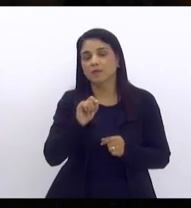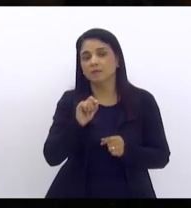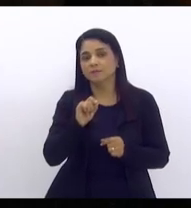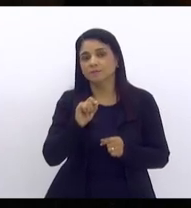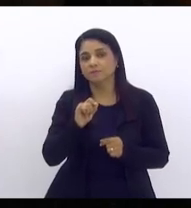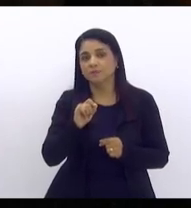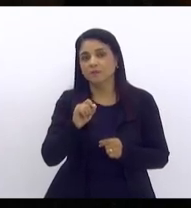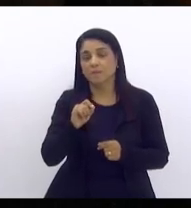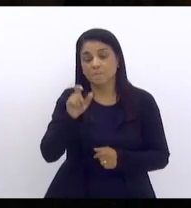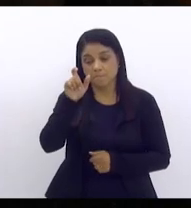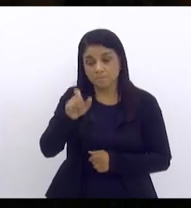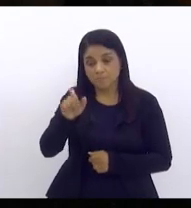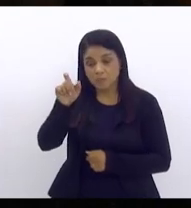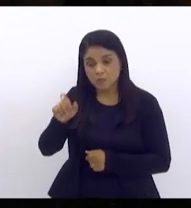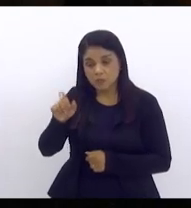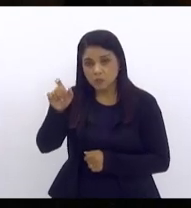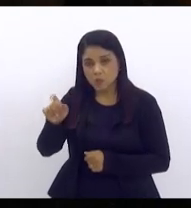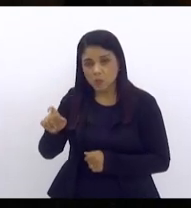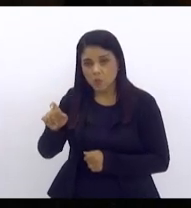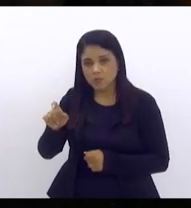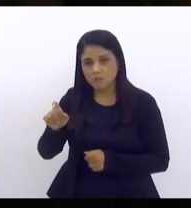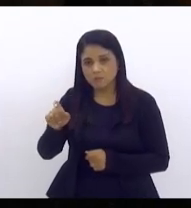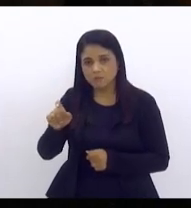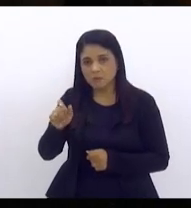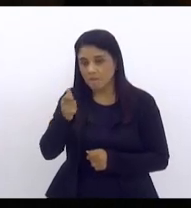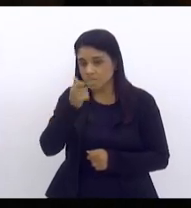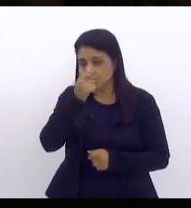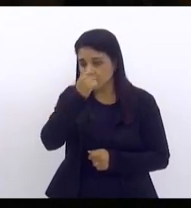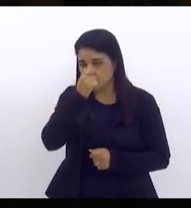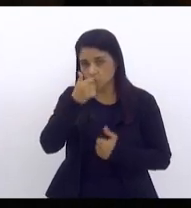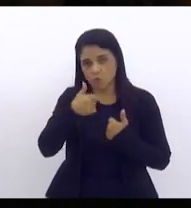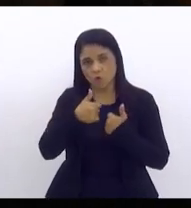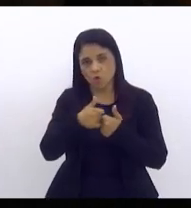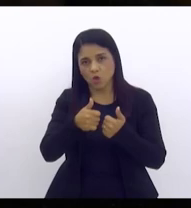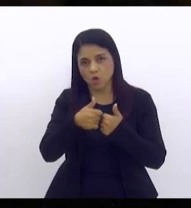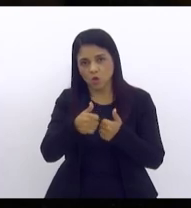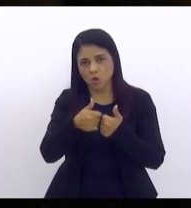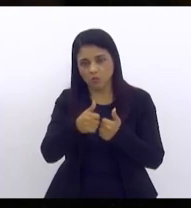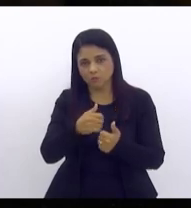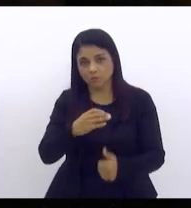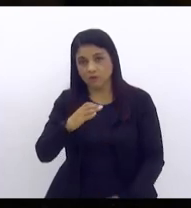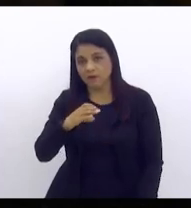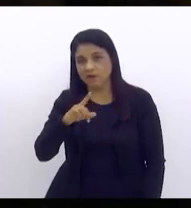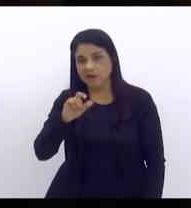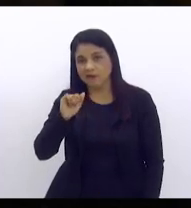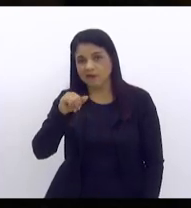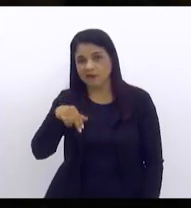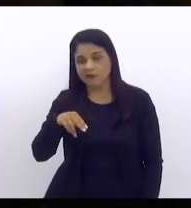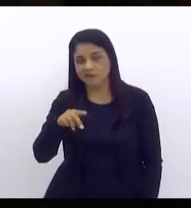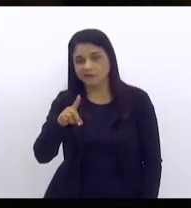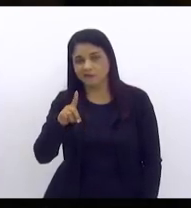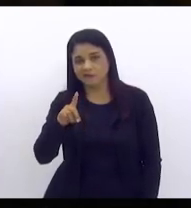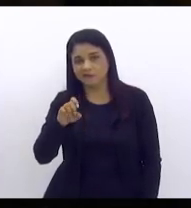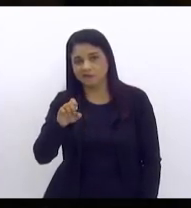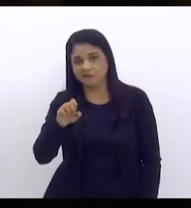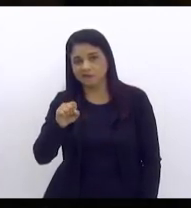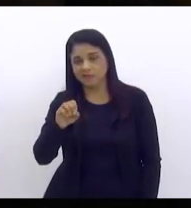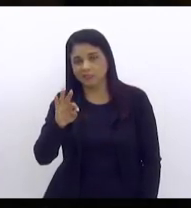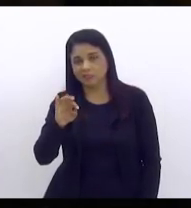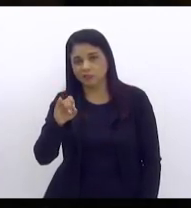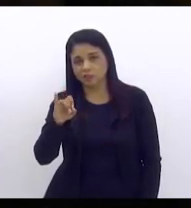clandestino. Não tem nenhuma competência para fiscalizar nenhum